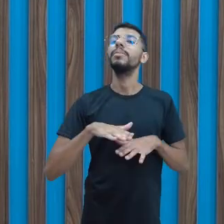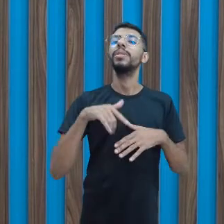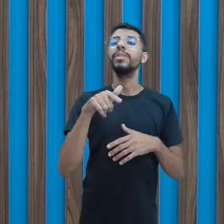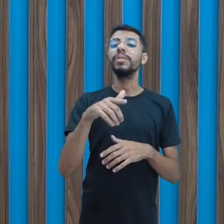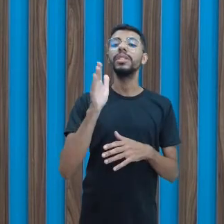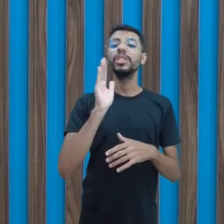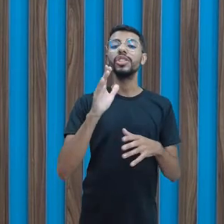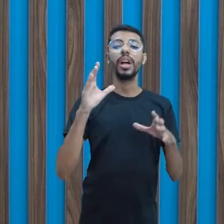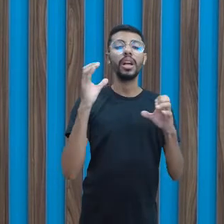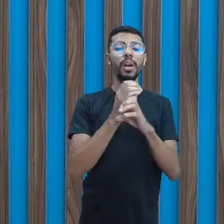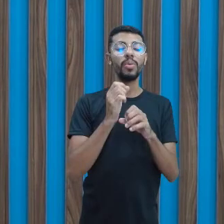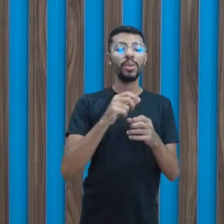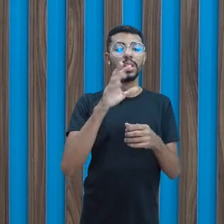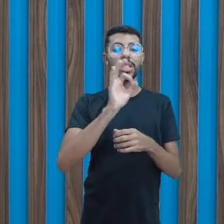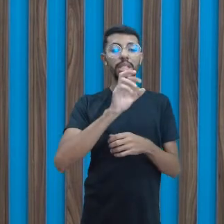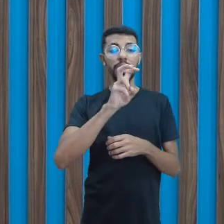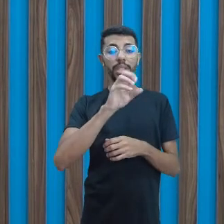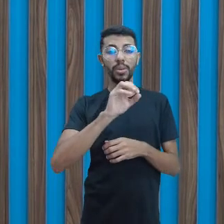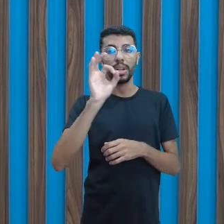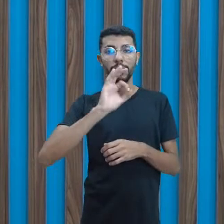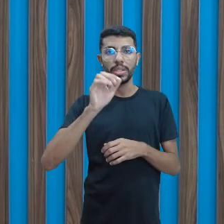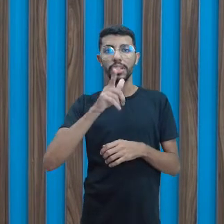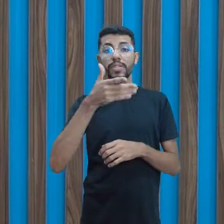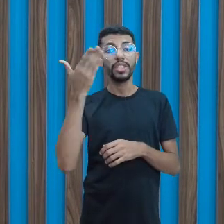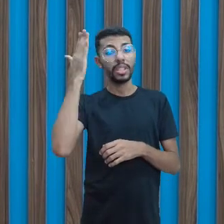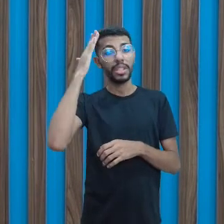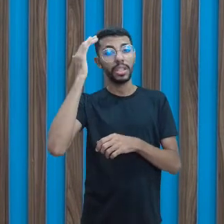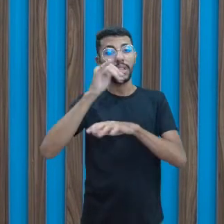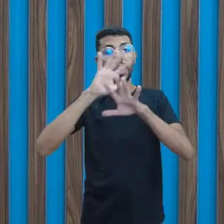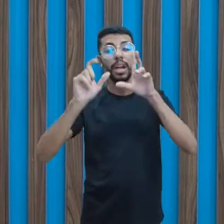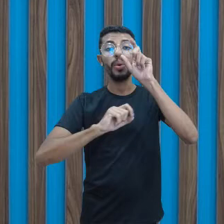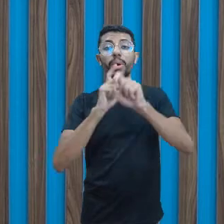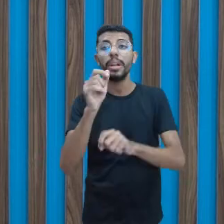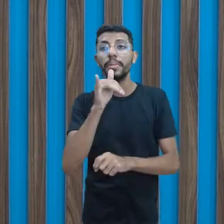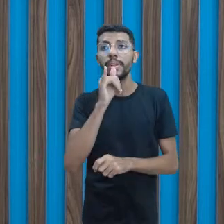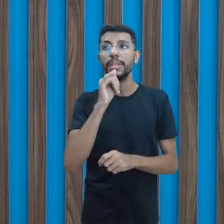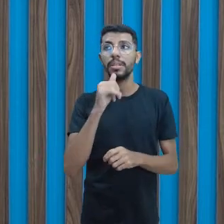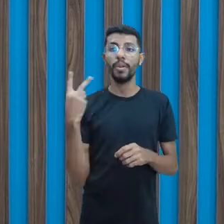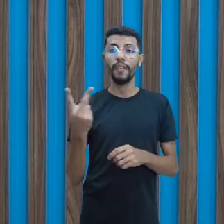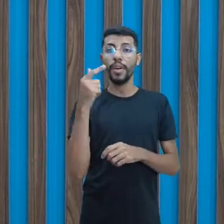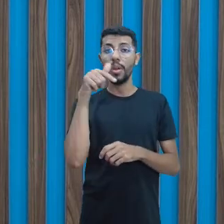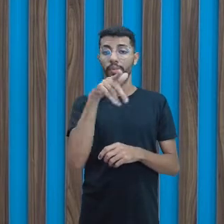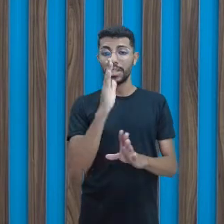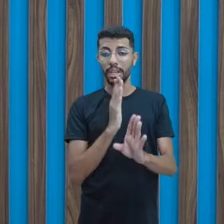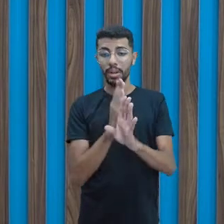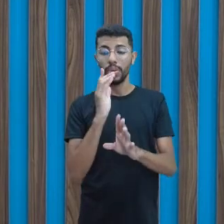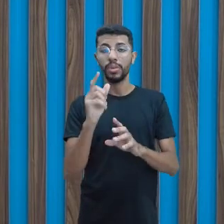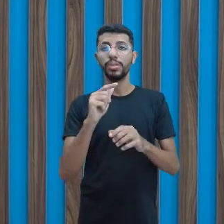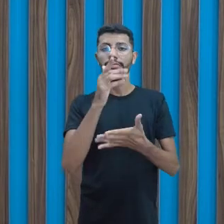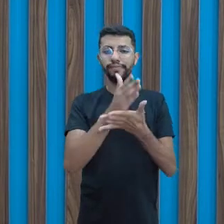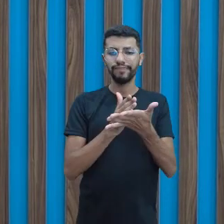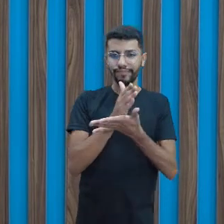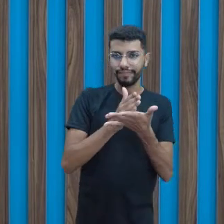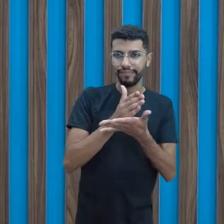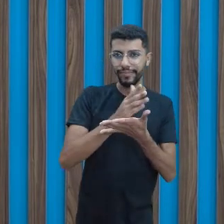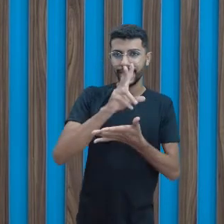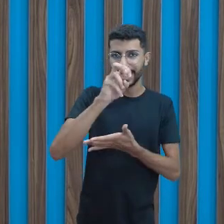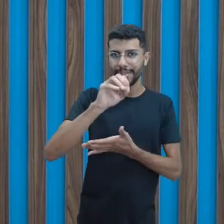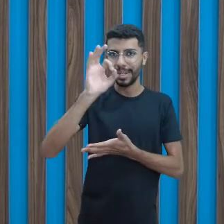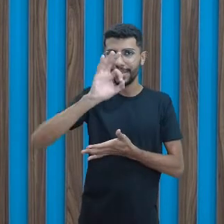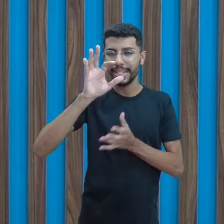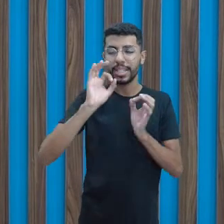noção, tá? De que aquele valor ali que você encontrou calculando 50%, que é a metade, né? Como foi